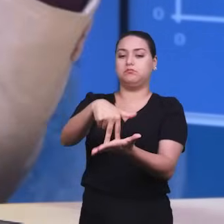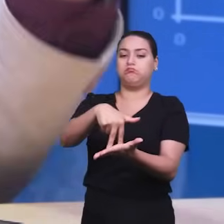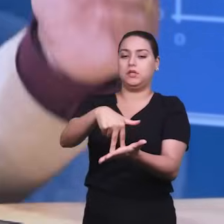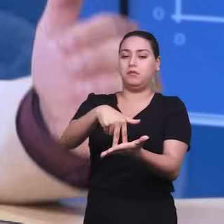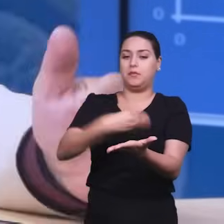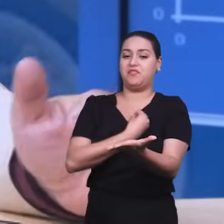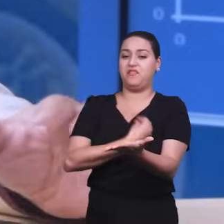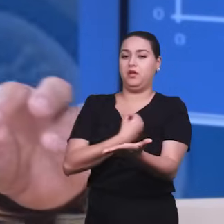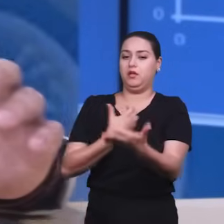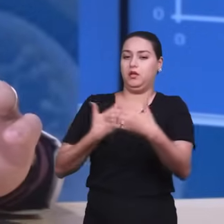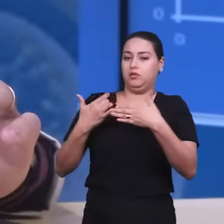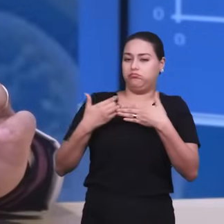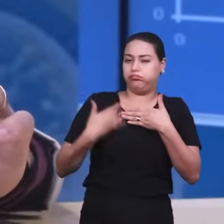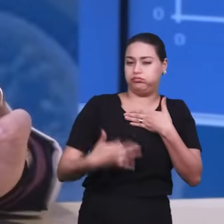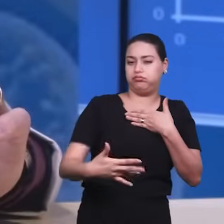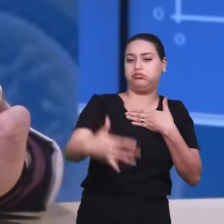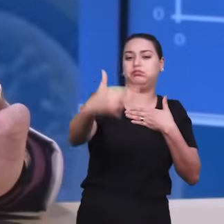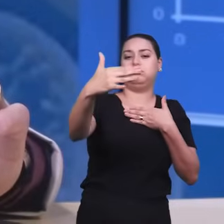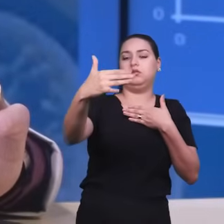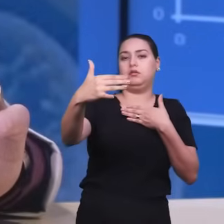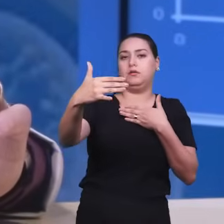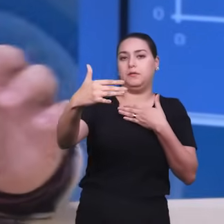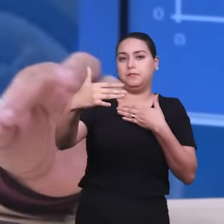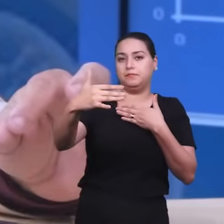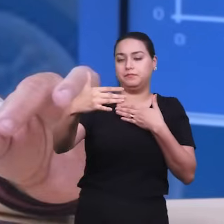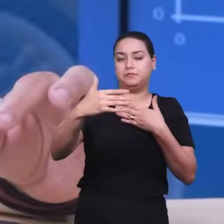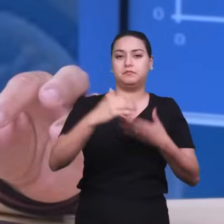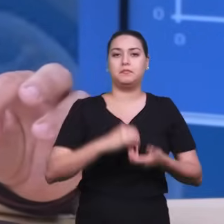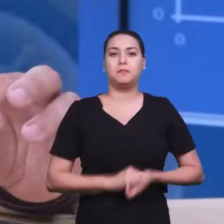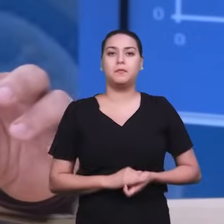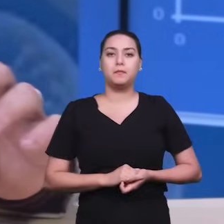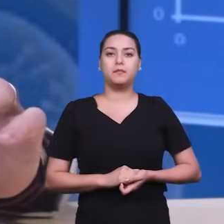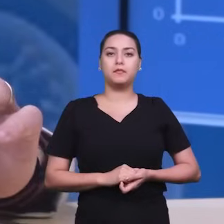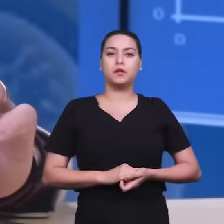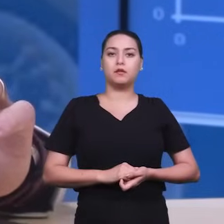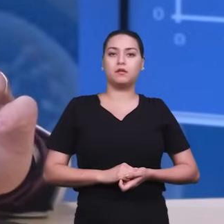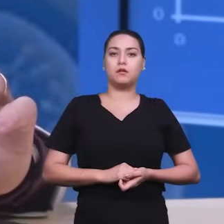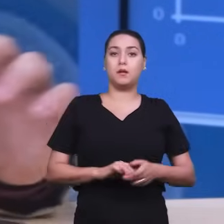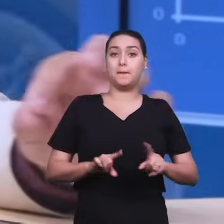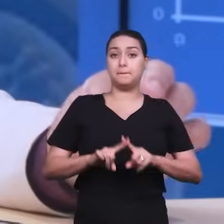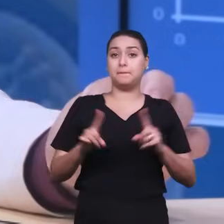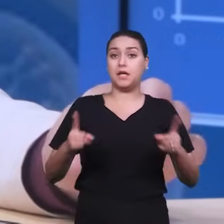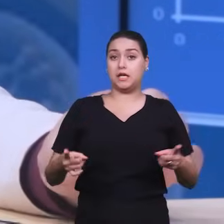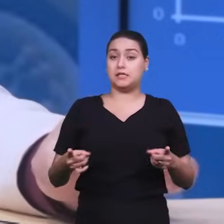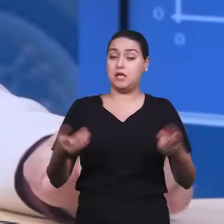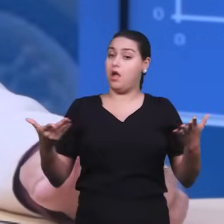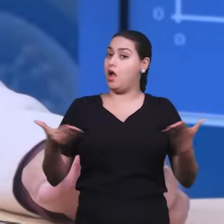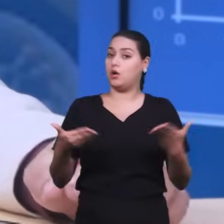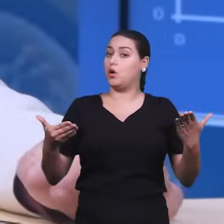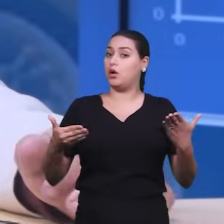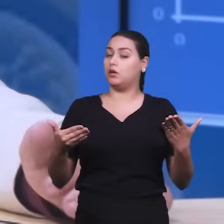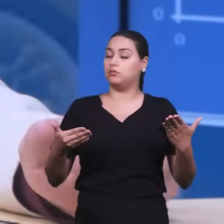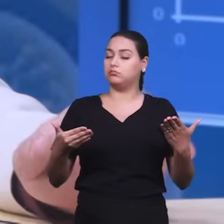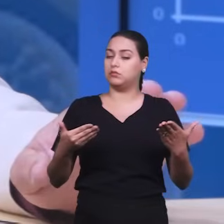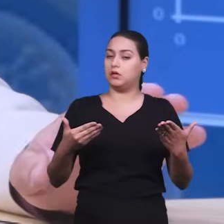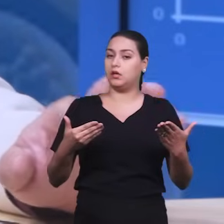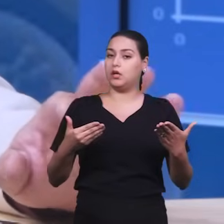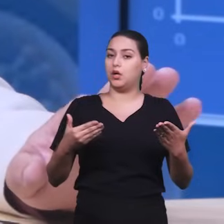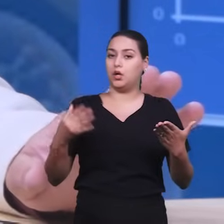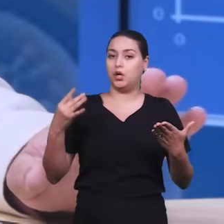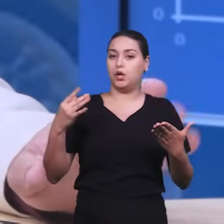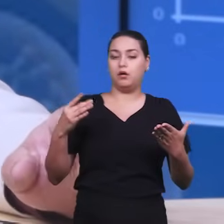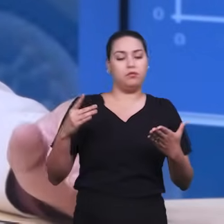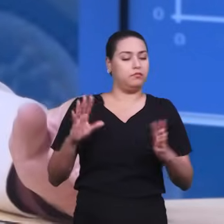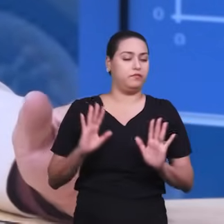com que essas pessoas vivessem muito tempo, fossem muito longevos, né? Sim, sim. Mas aí o Senhor